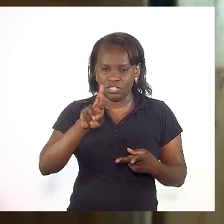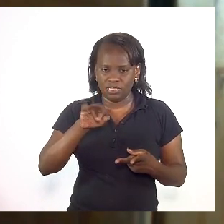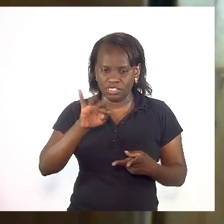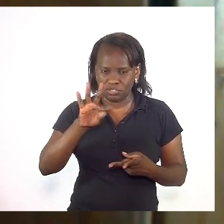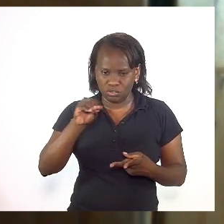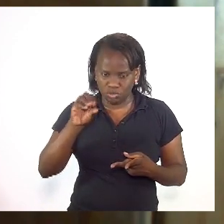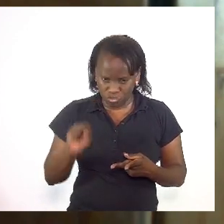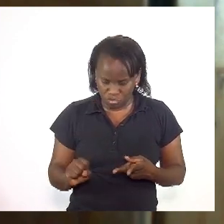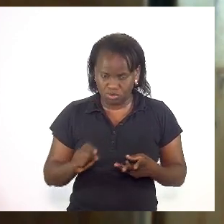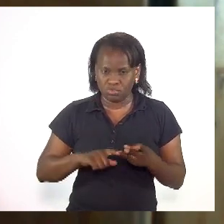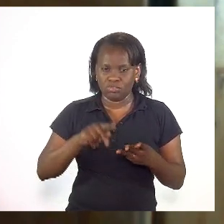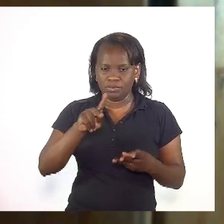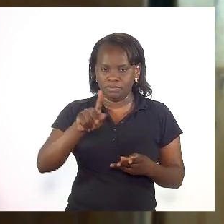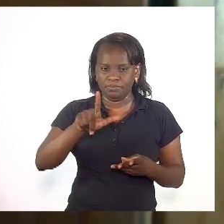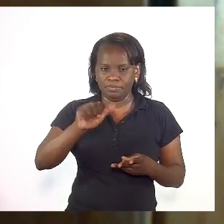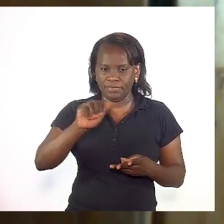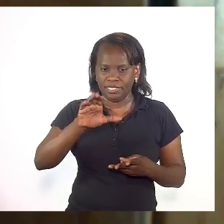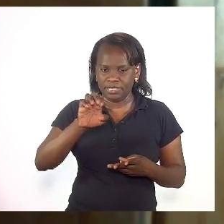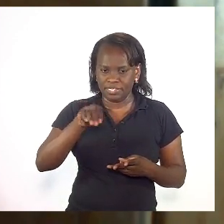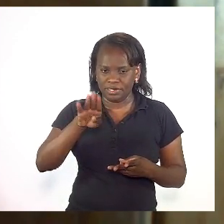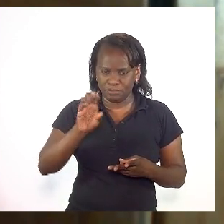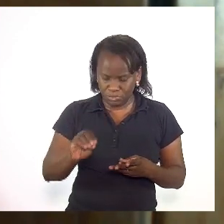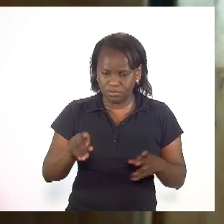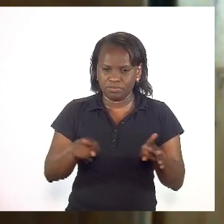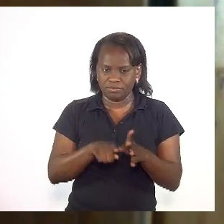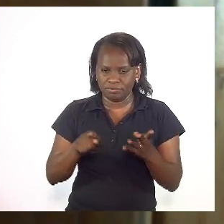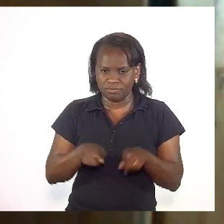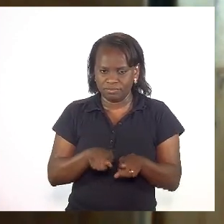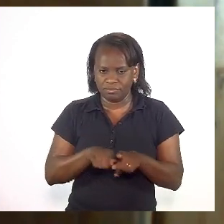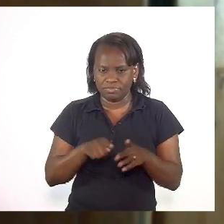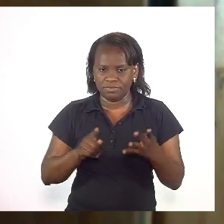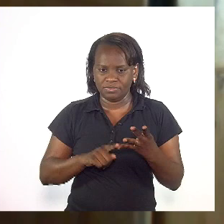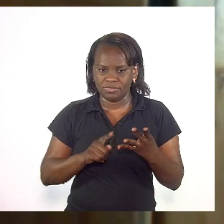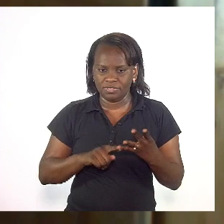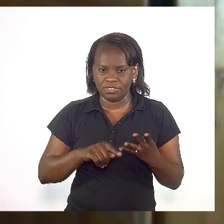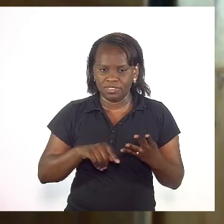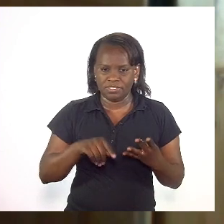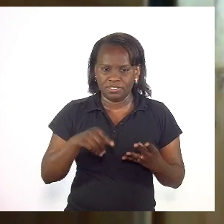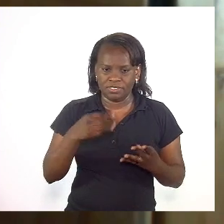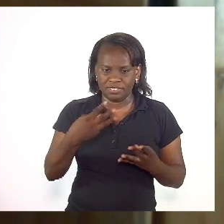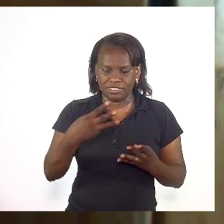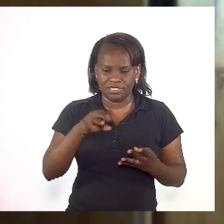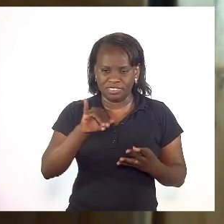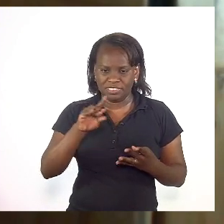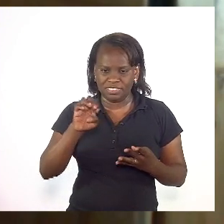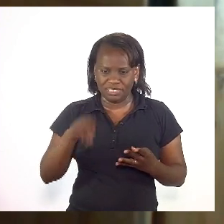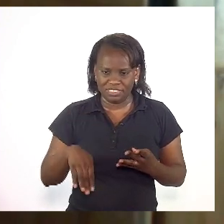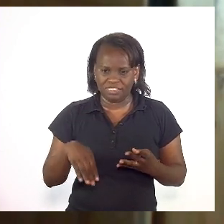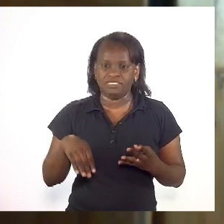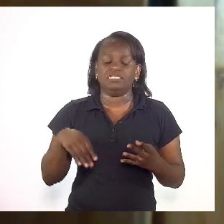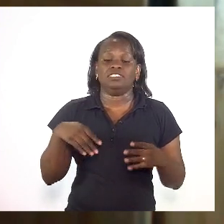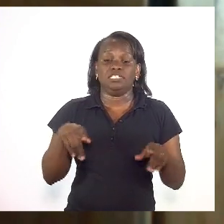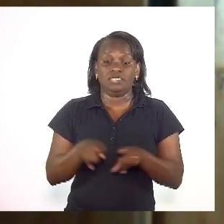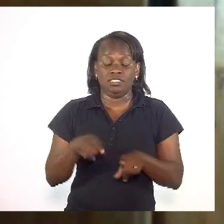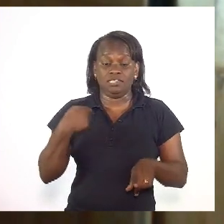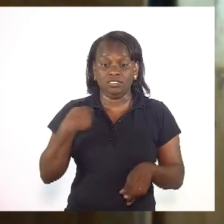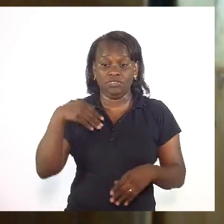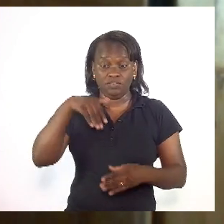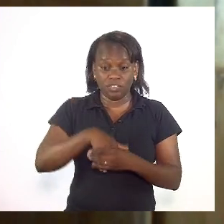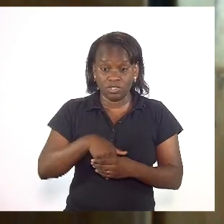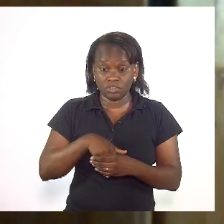Operação Placebo e, posteriormente, a Operação Tris e Idem. E, no meu voto,